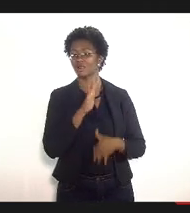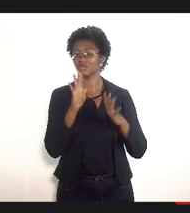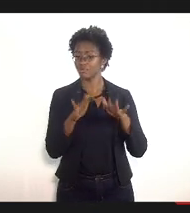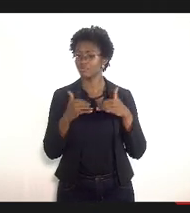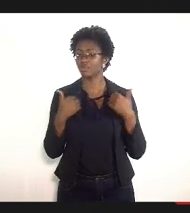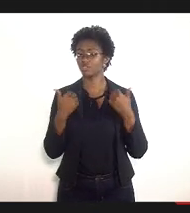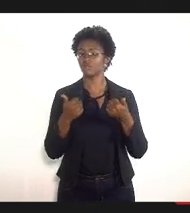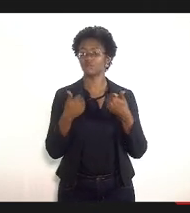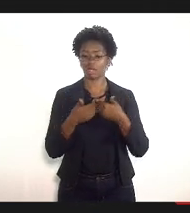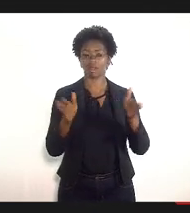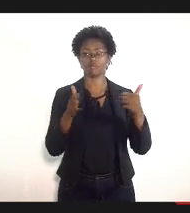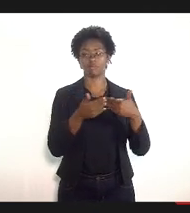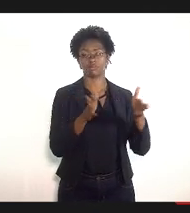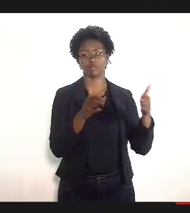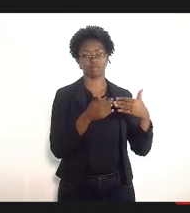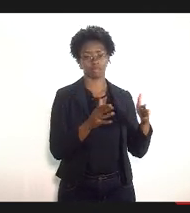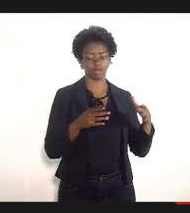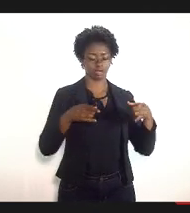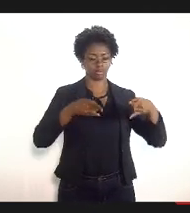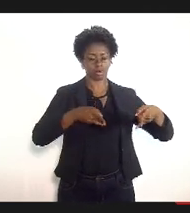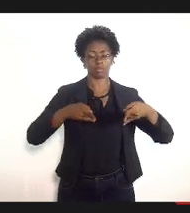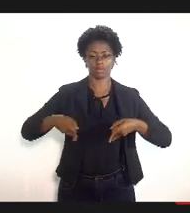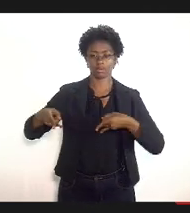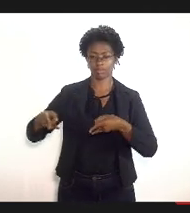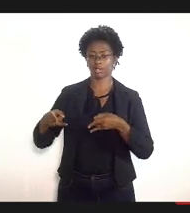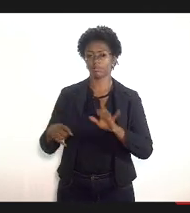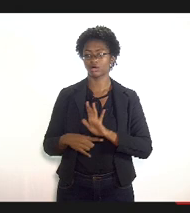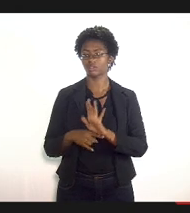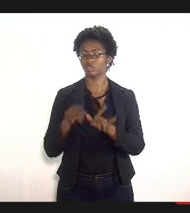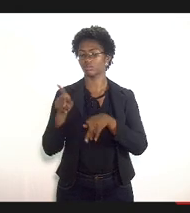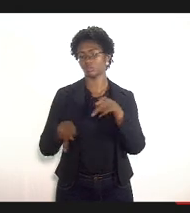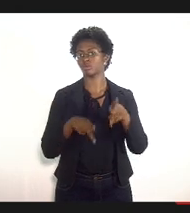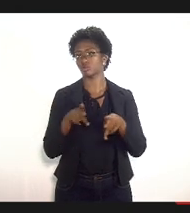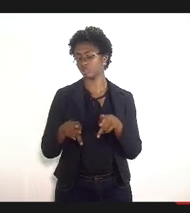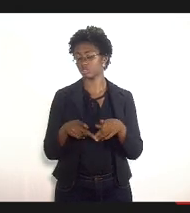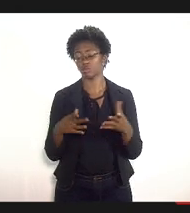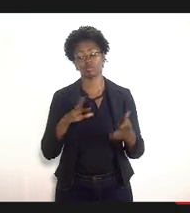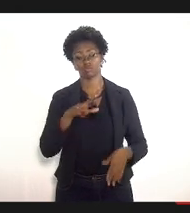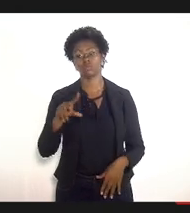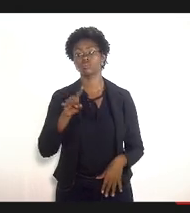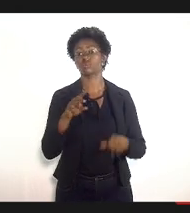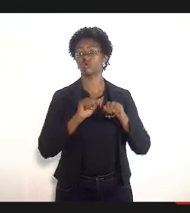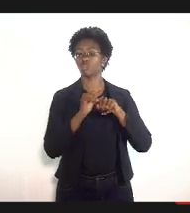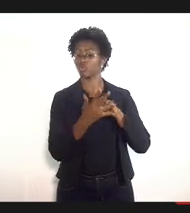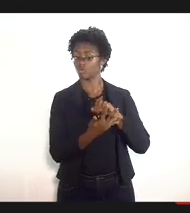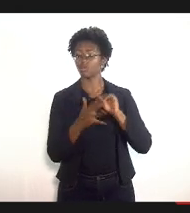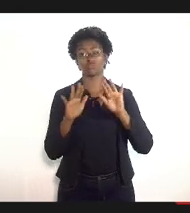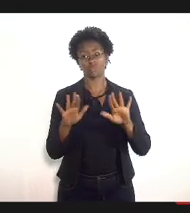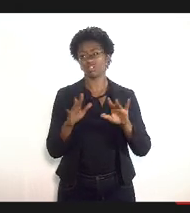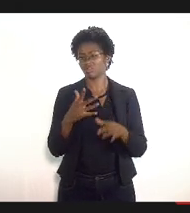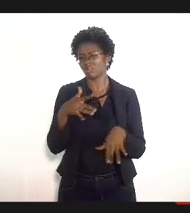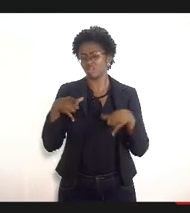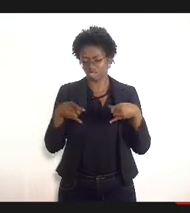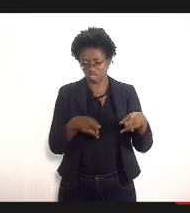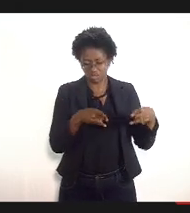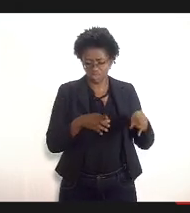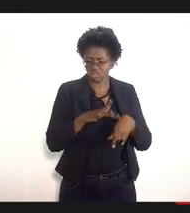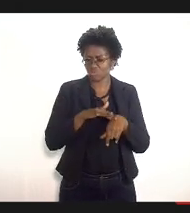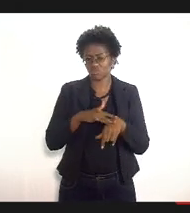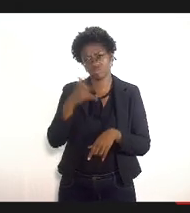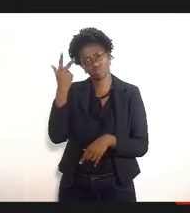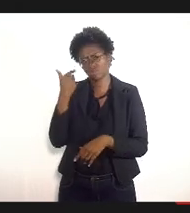concreta de reabrir esses leitos para atender a população. Não só leitos de COVID, mas leitos, né, das patologias que